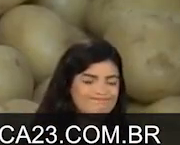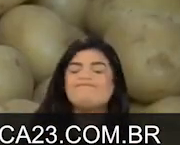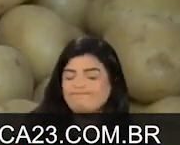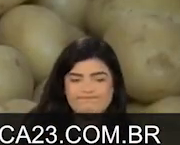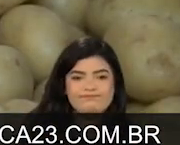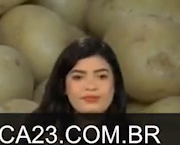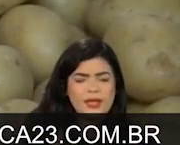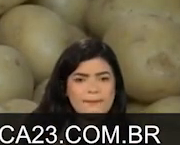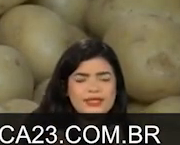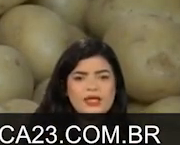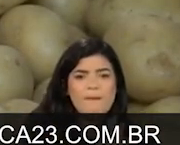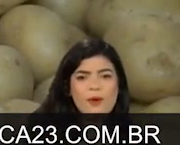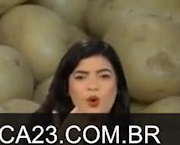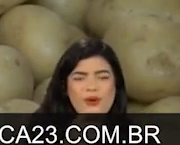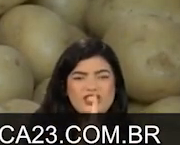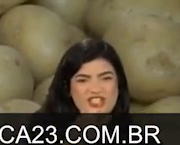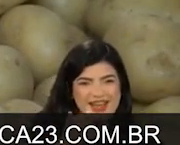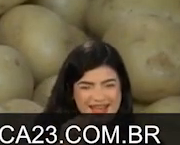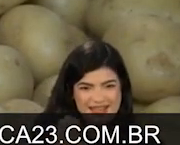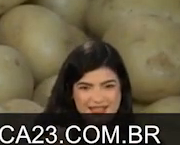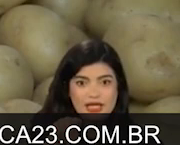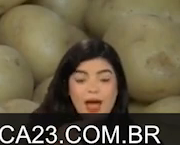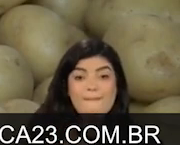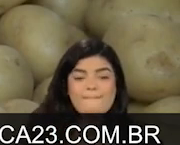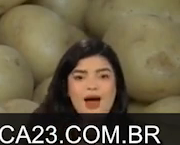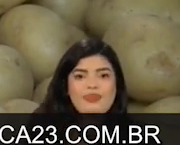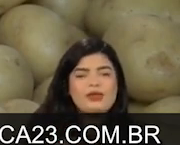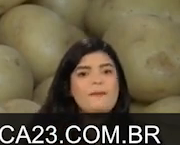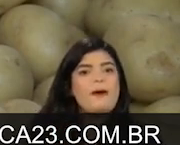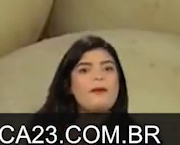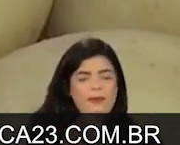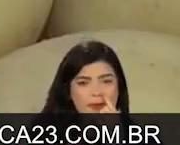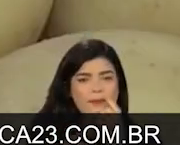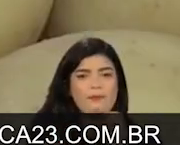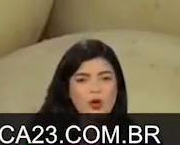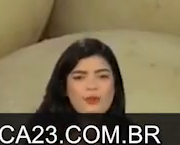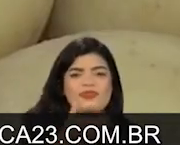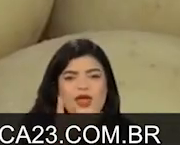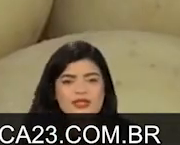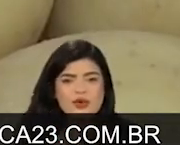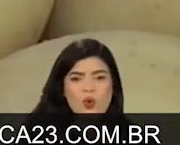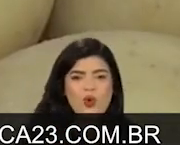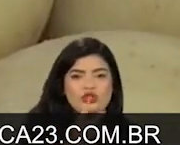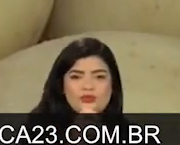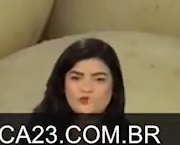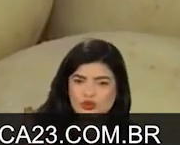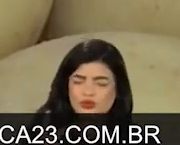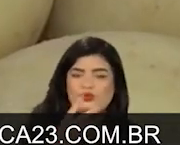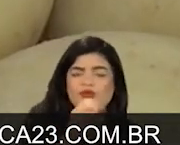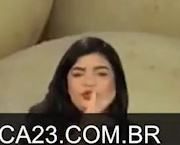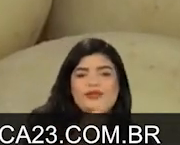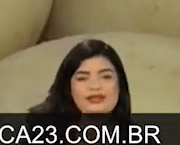Segundo o levantamento feito pelo Diese, a batata teve a maior alta acumulada entre dezembro de 2021 e dezembro